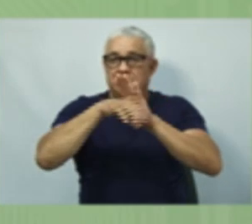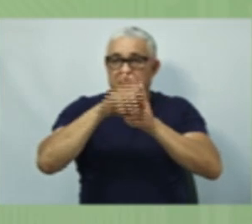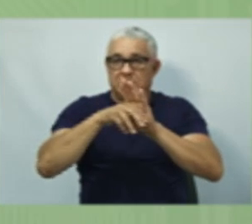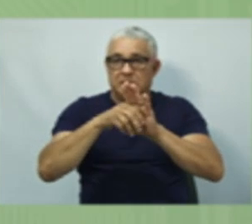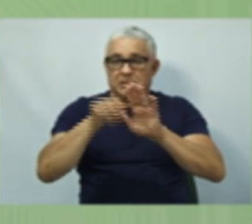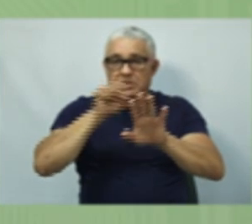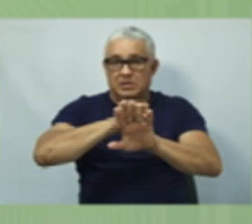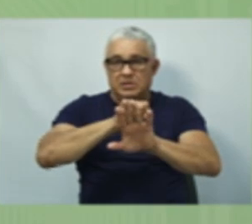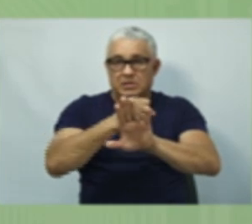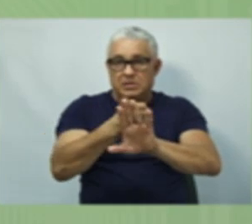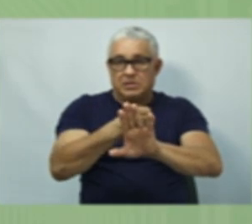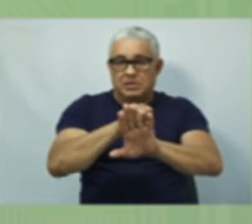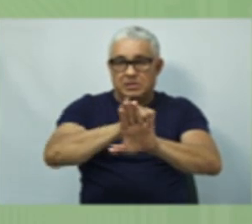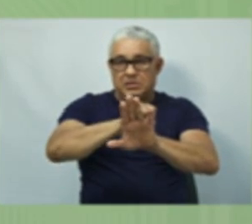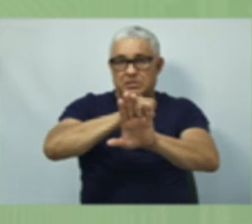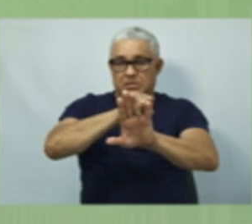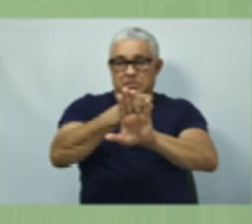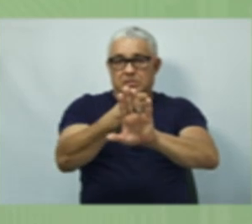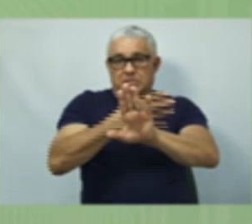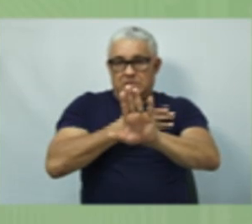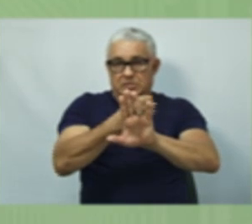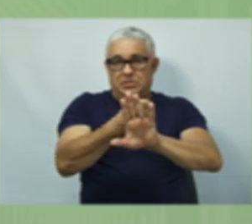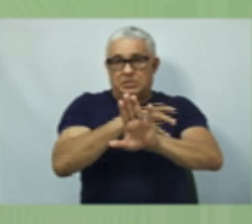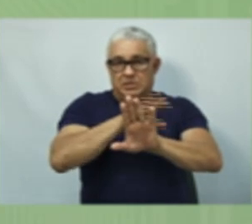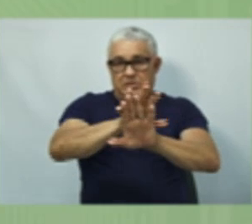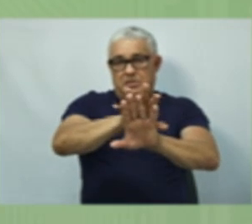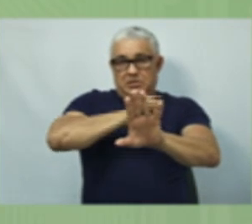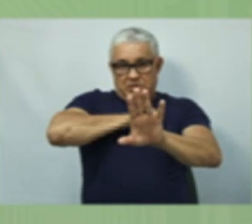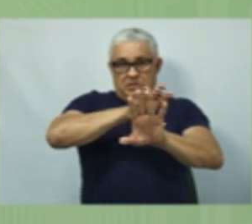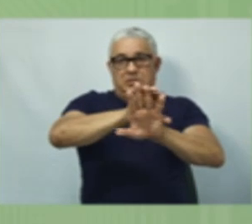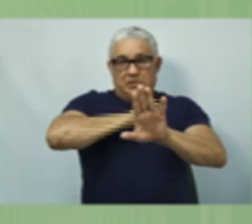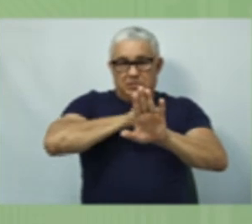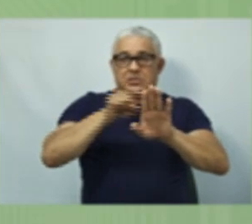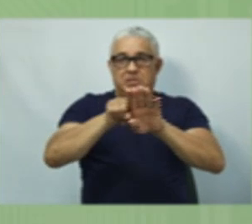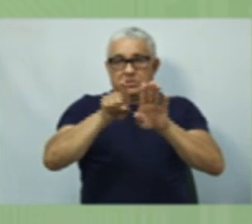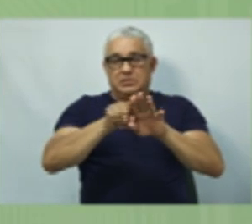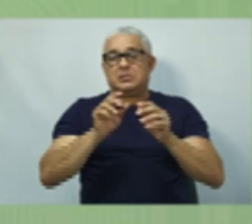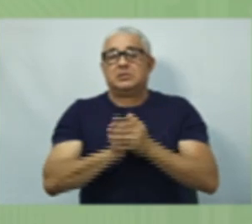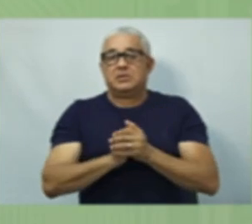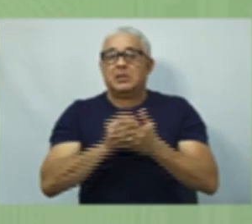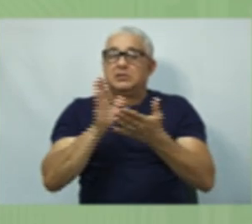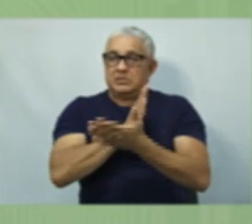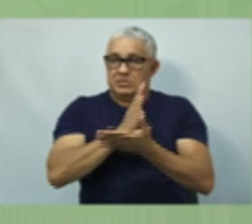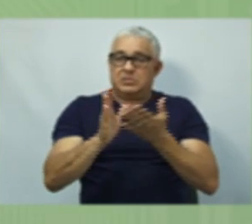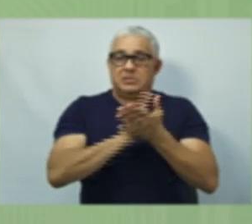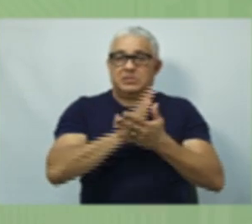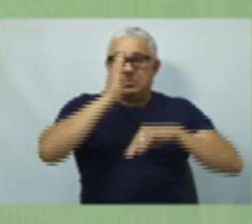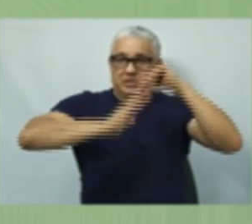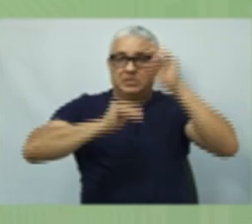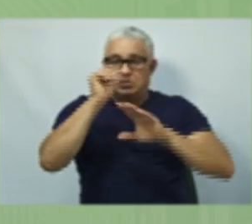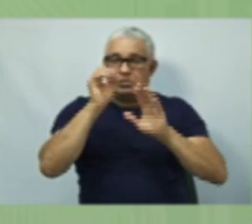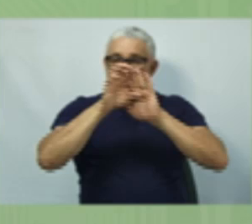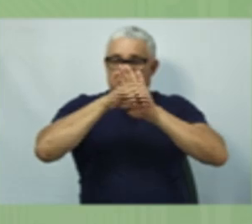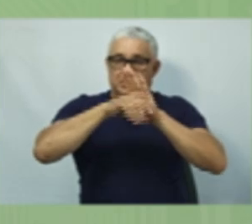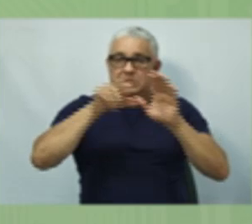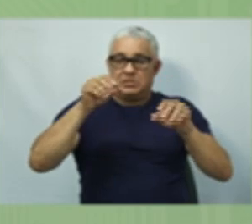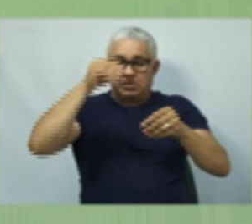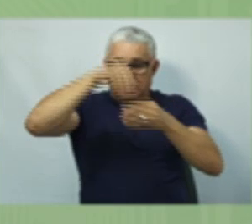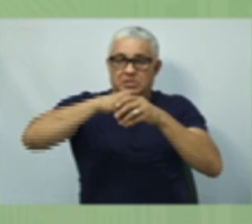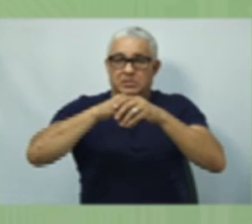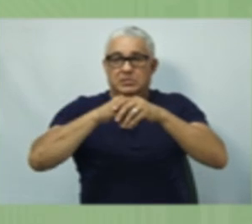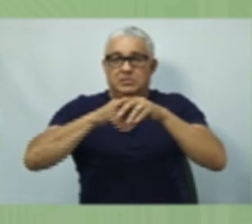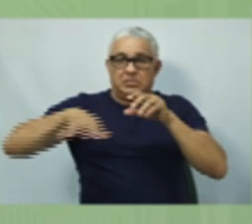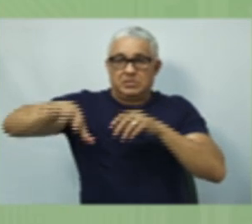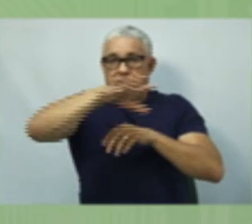parte do espaço aqui, das habilidades conceituais, elas estão relacionadas dentro do